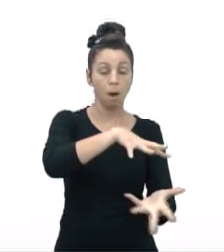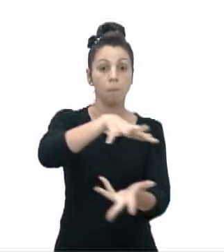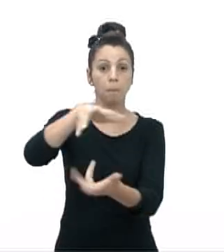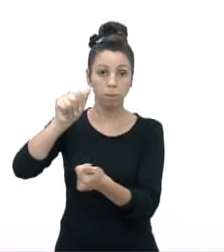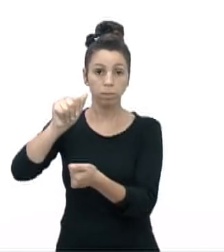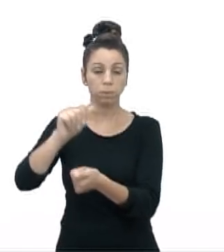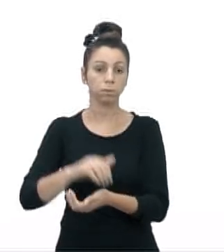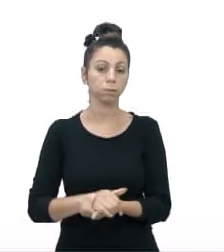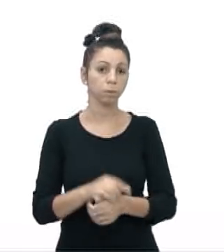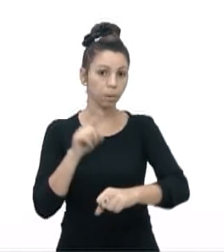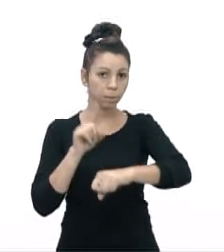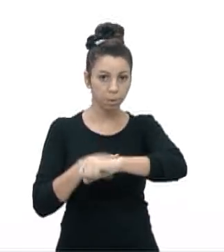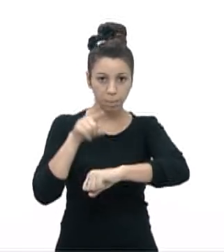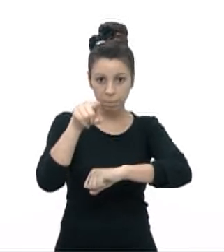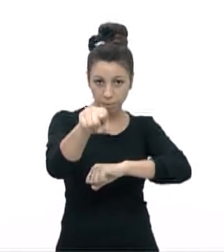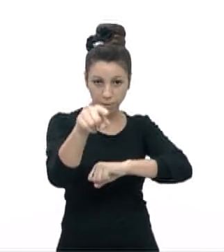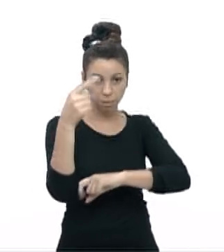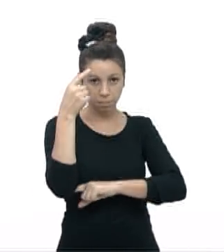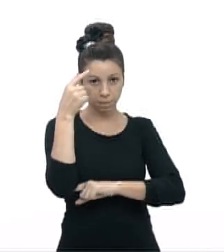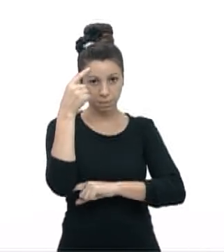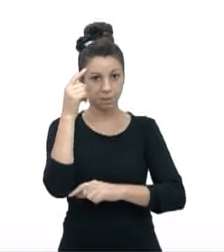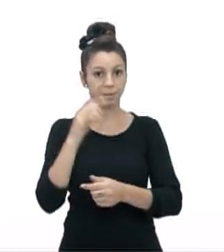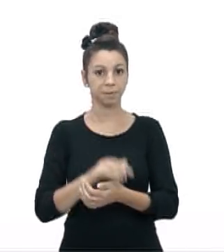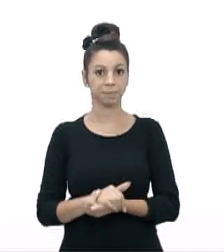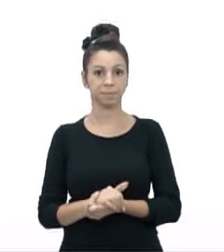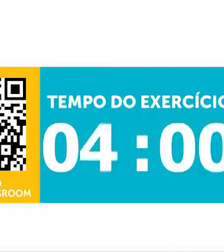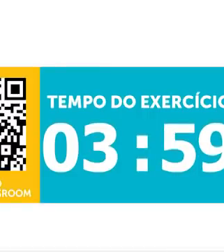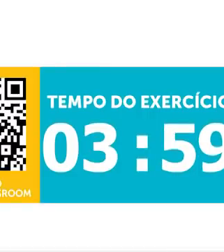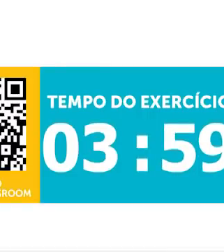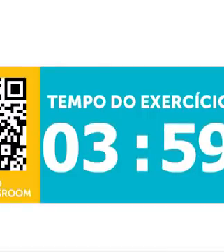mundo. Um tempo para vocês pensarem.